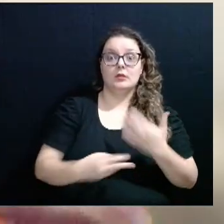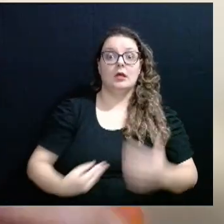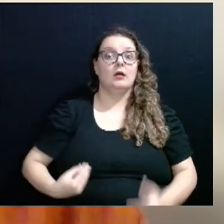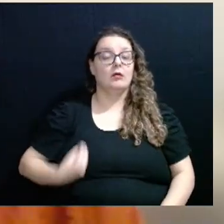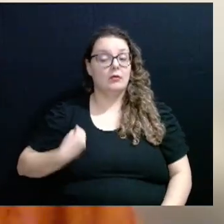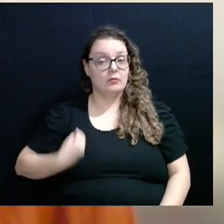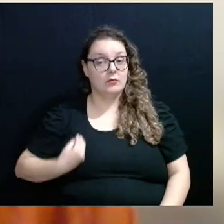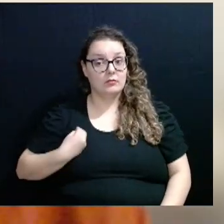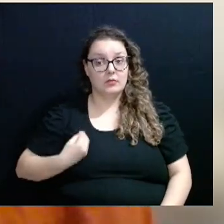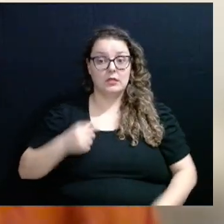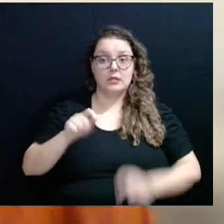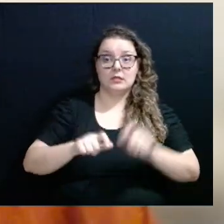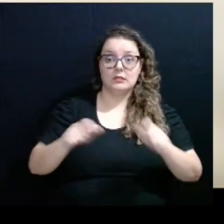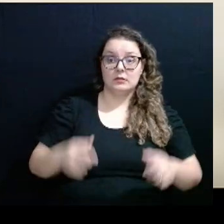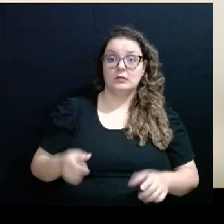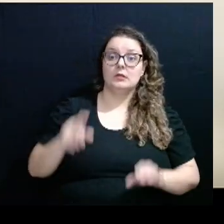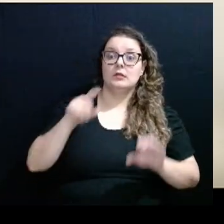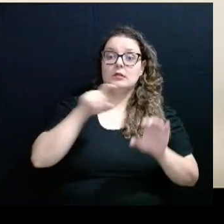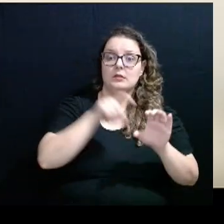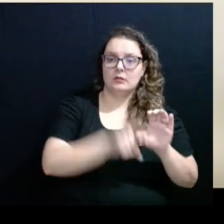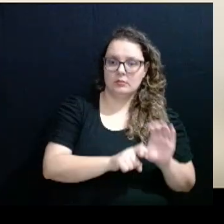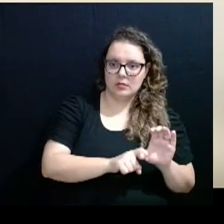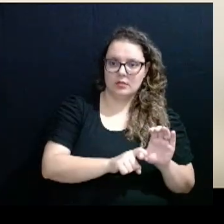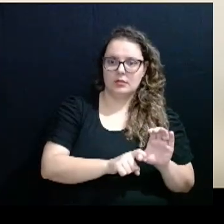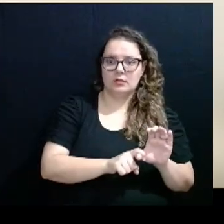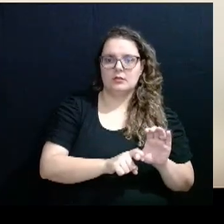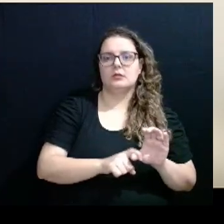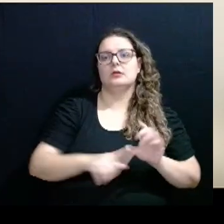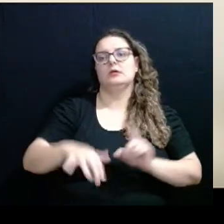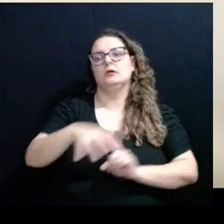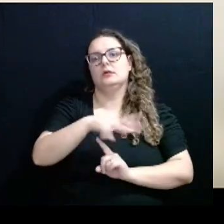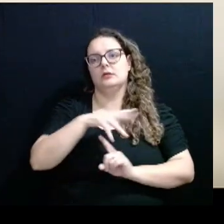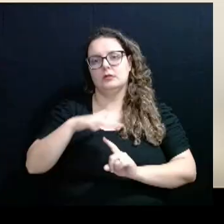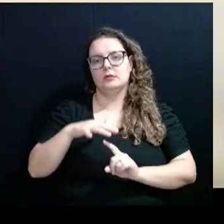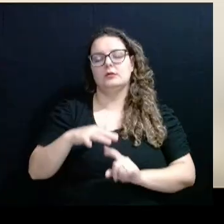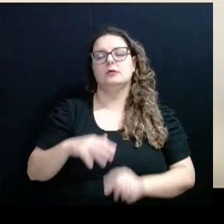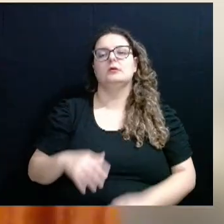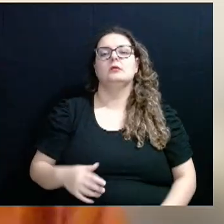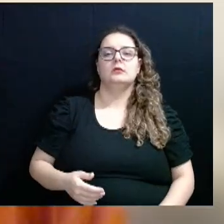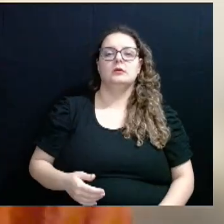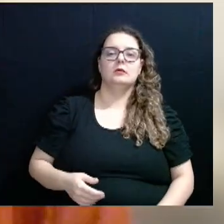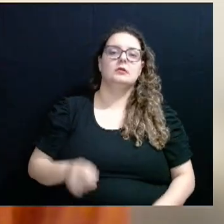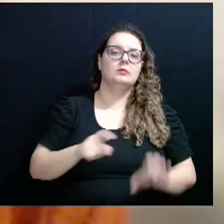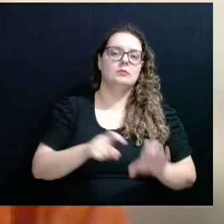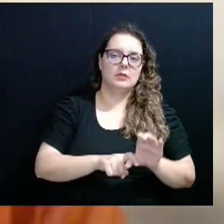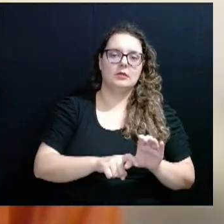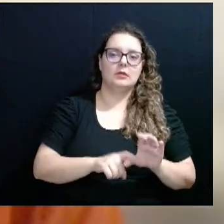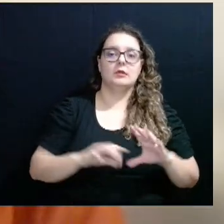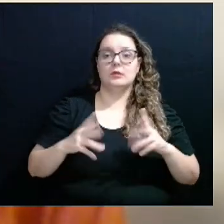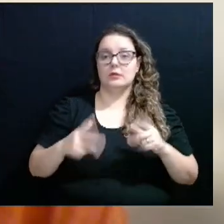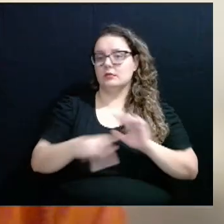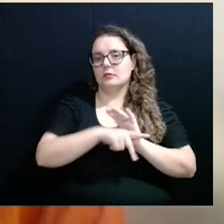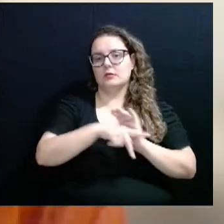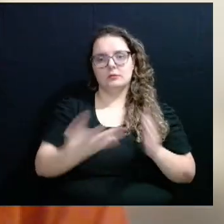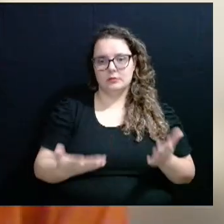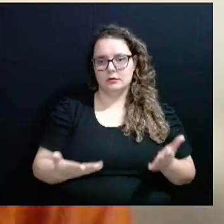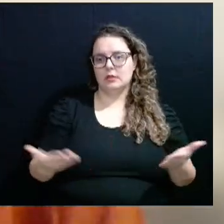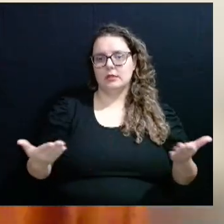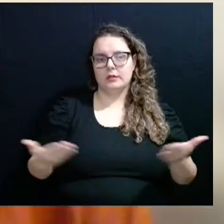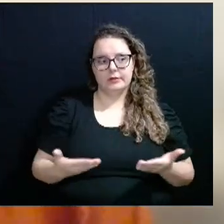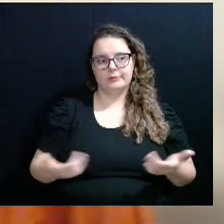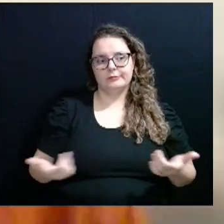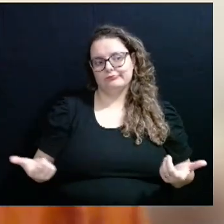que dependem da natureza e do meio ambiente, que antes era todo delas, e agora cada vez